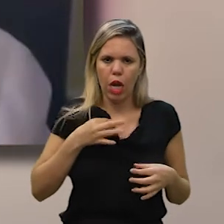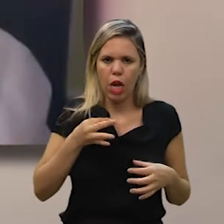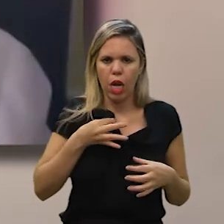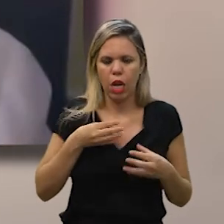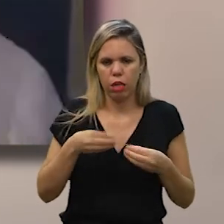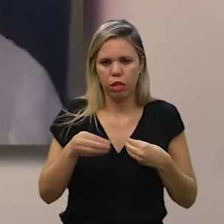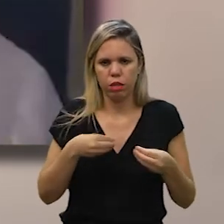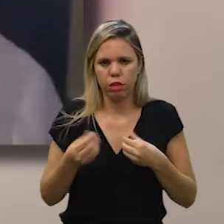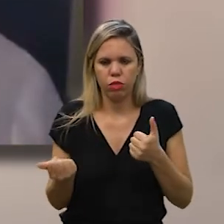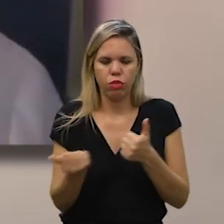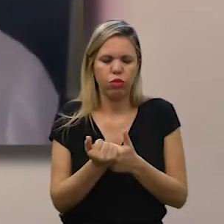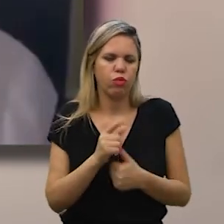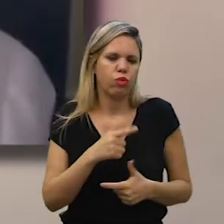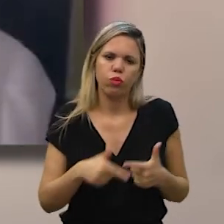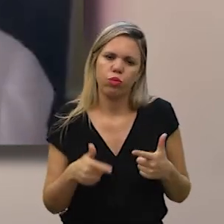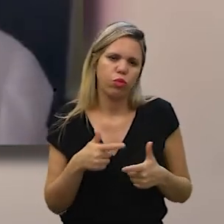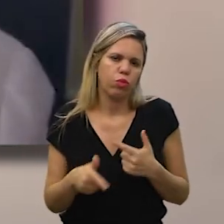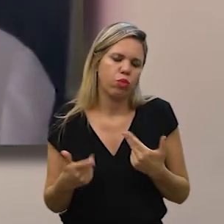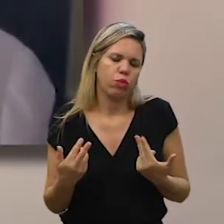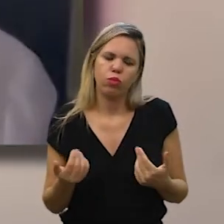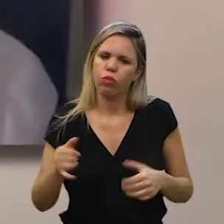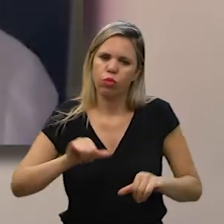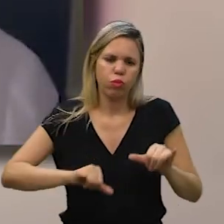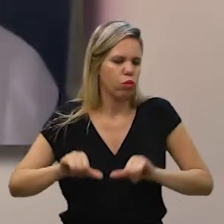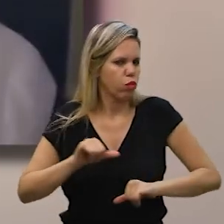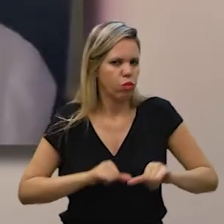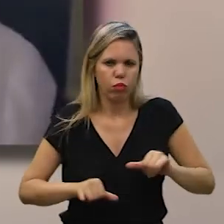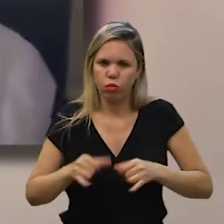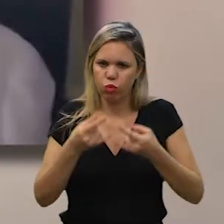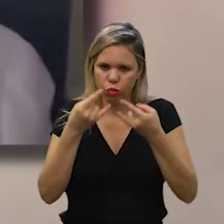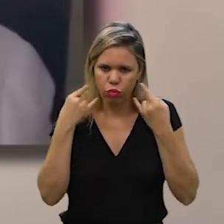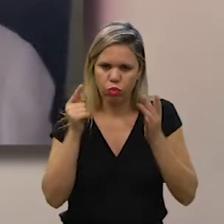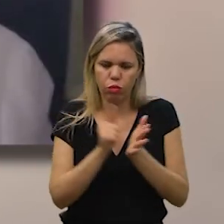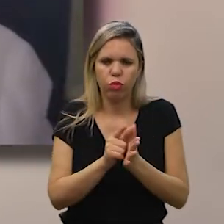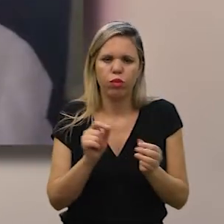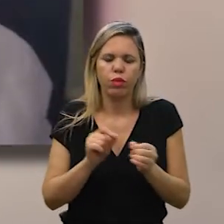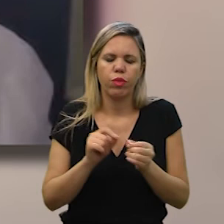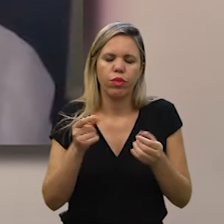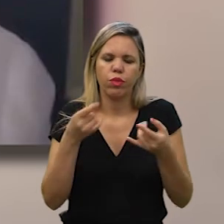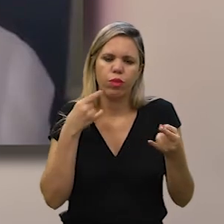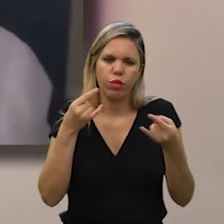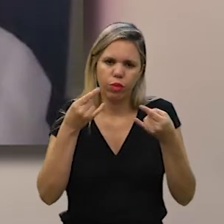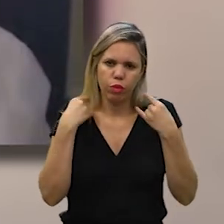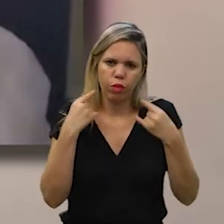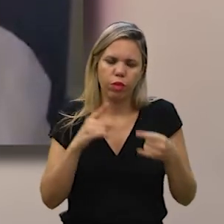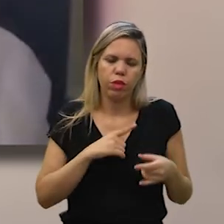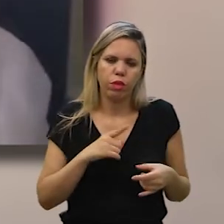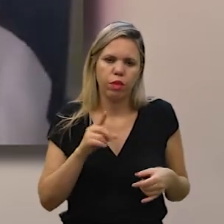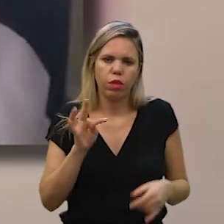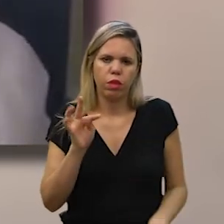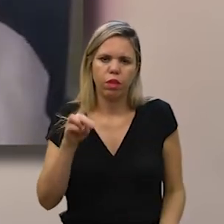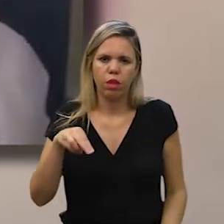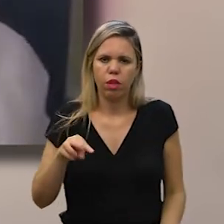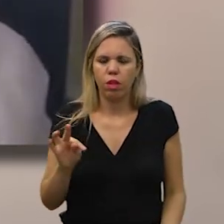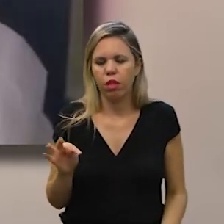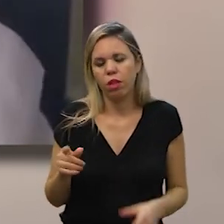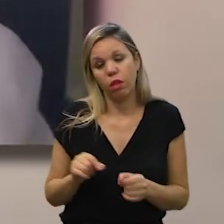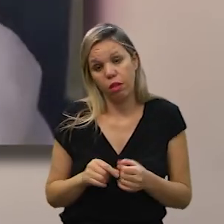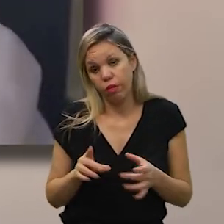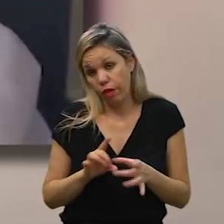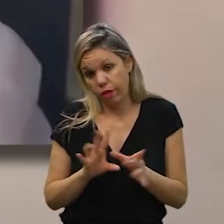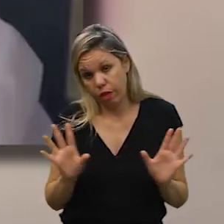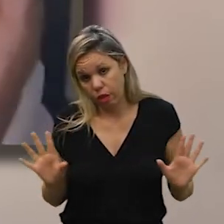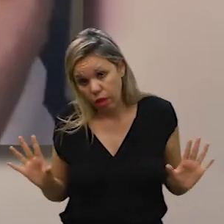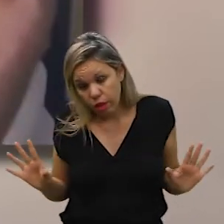aí o pano não vai ter o componente daquele papel do que é feito a máscara de TNT, ela vai ficar